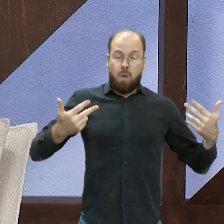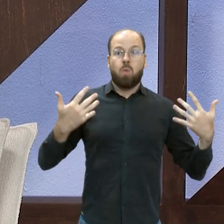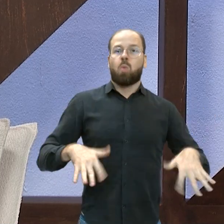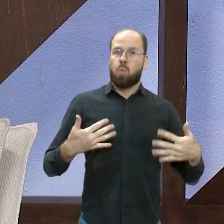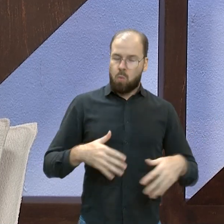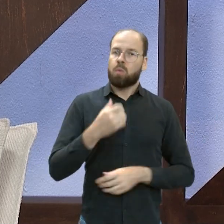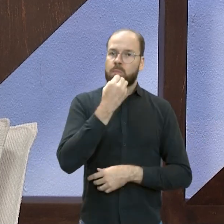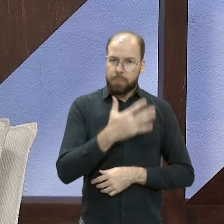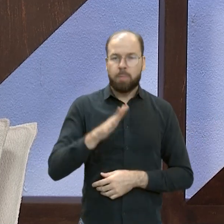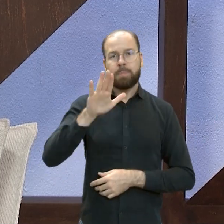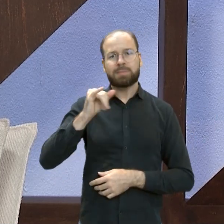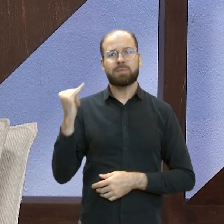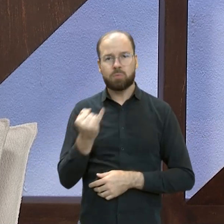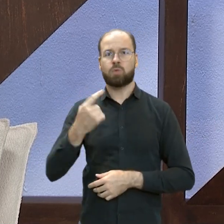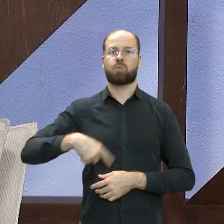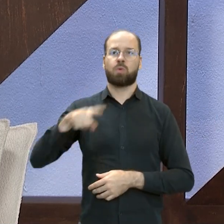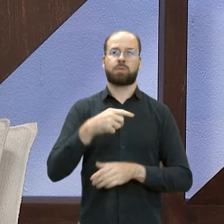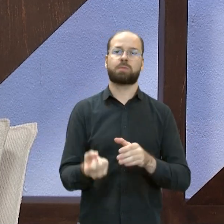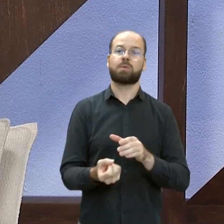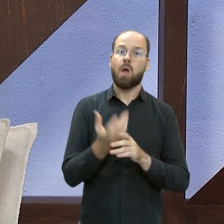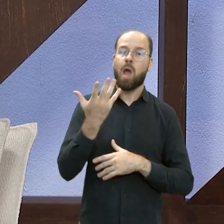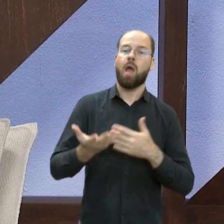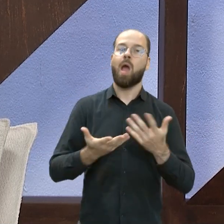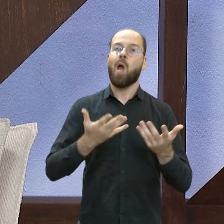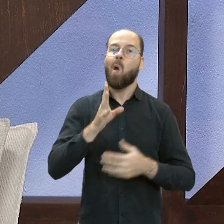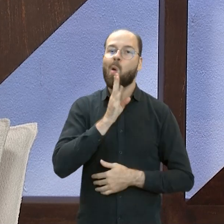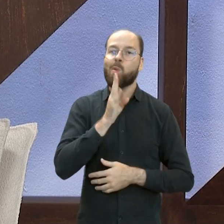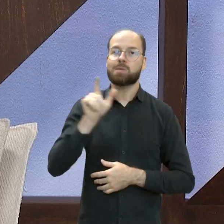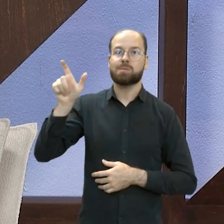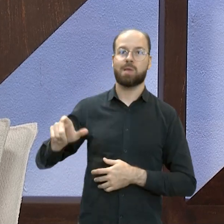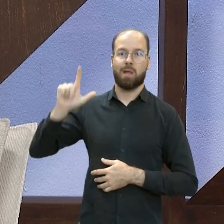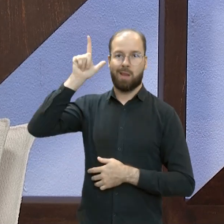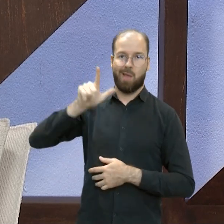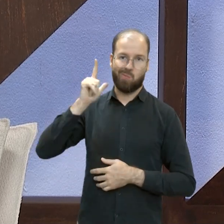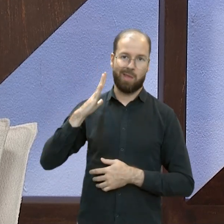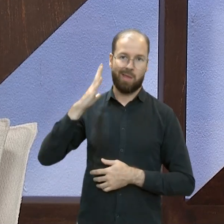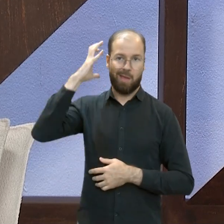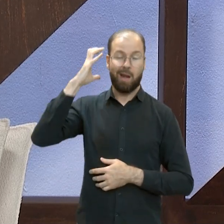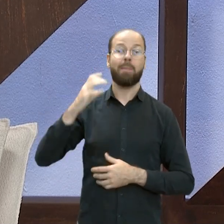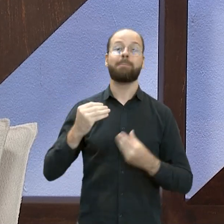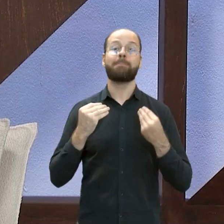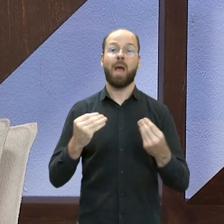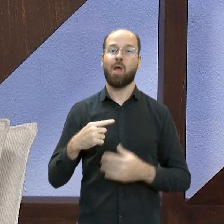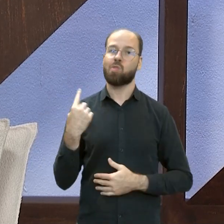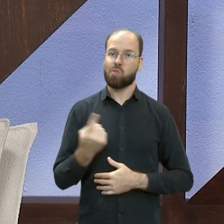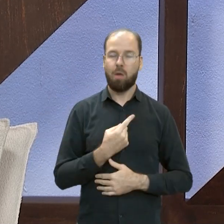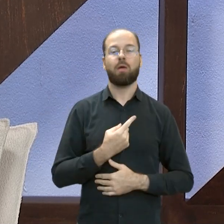é importante a gente criar né, conhecer Leodegária para a gente ter esse seio, né,